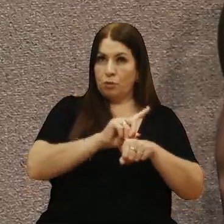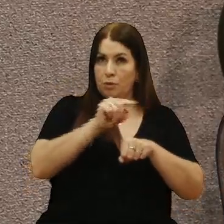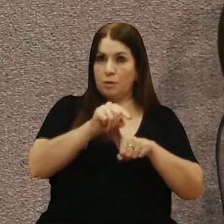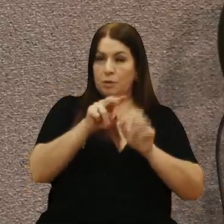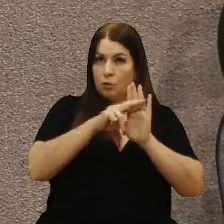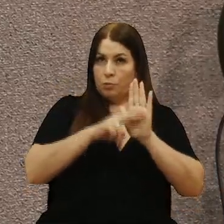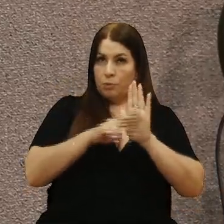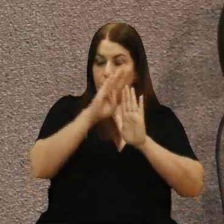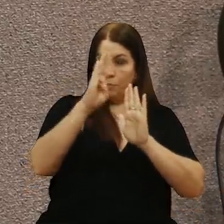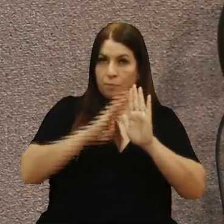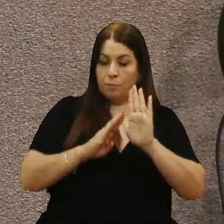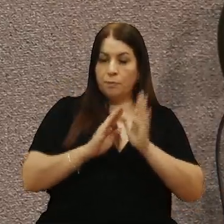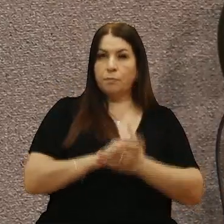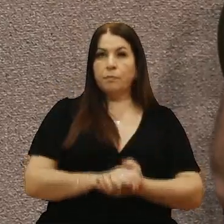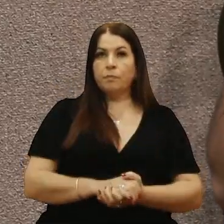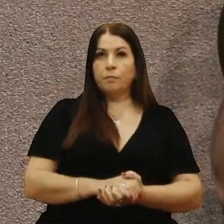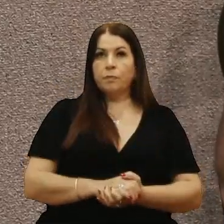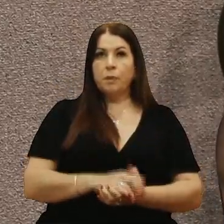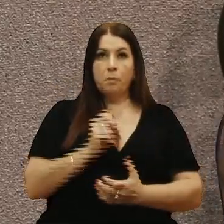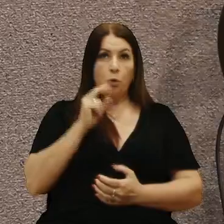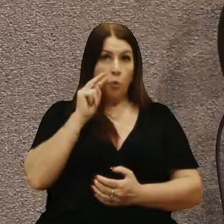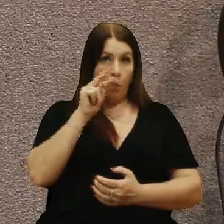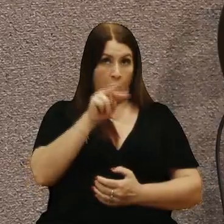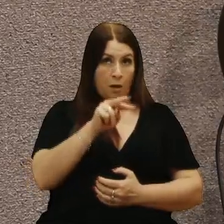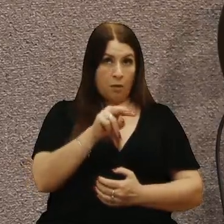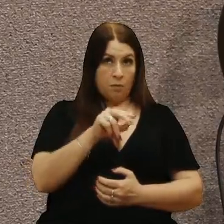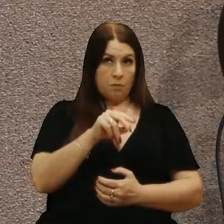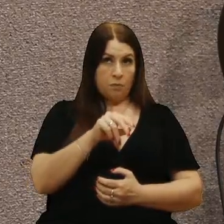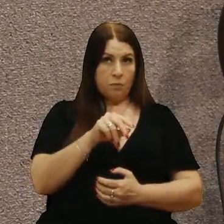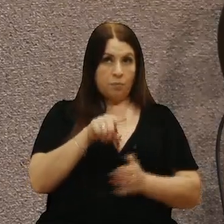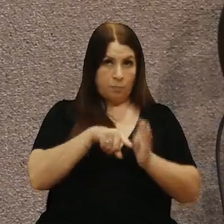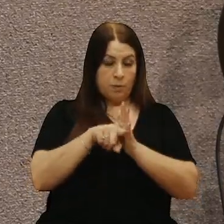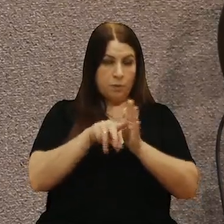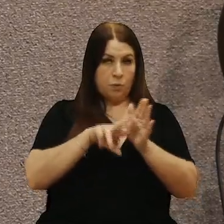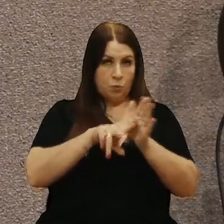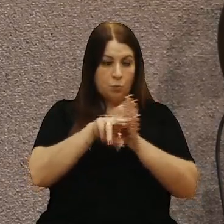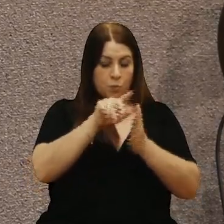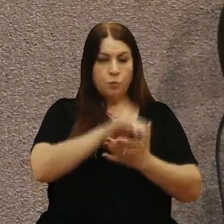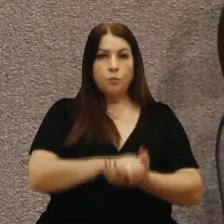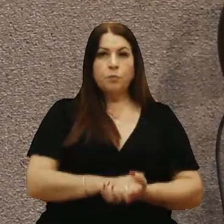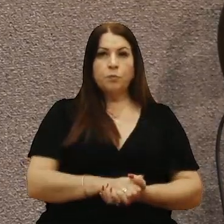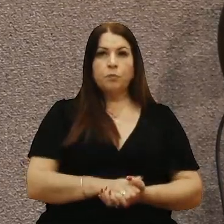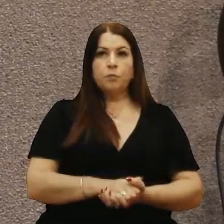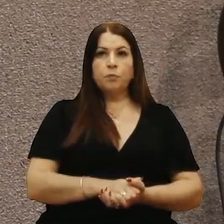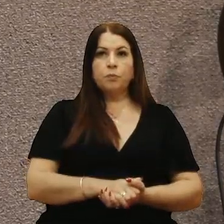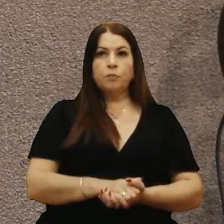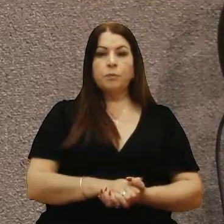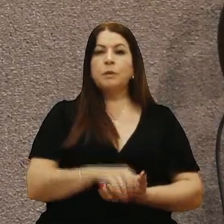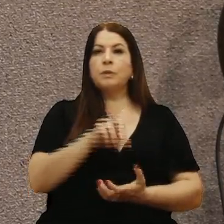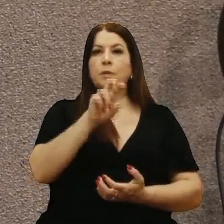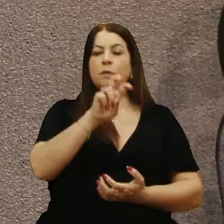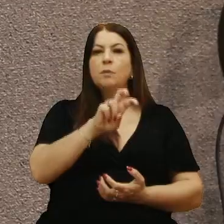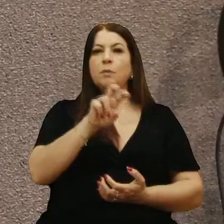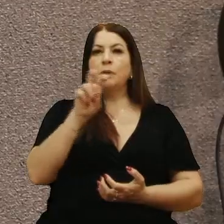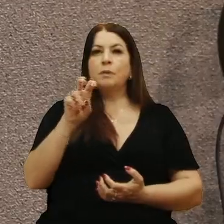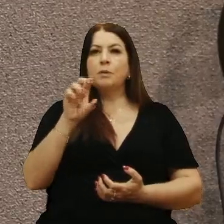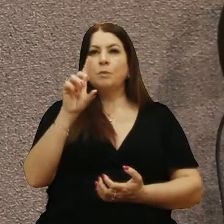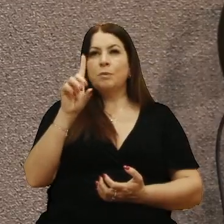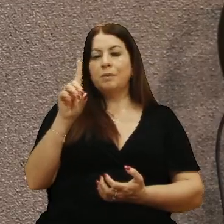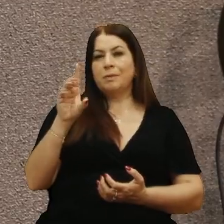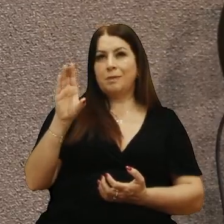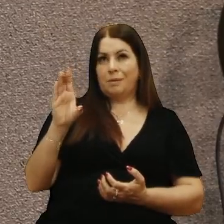norma brasileira, o senhor pode olhar aí, ano 2000, pesquisa no Google. Diurno, 55